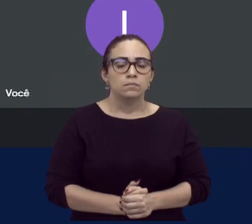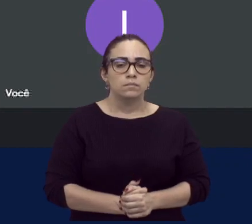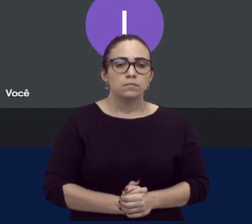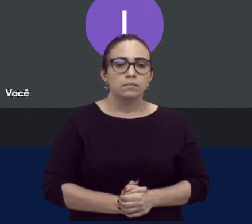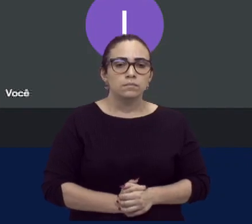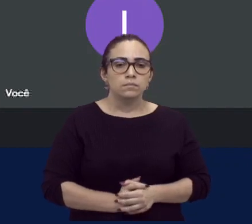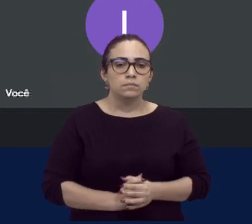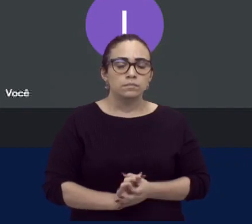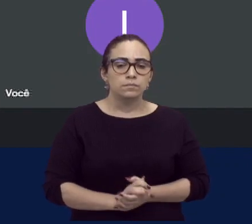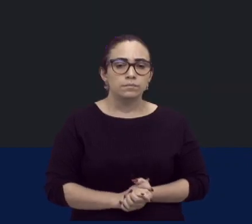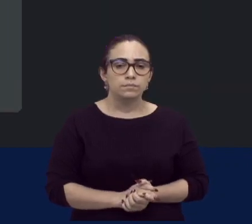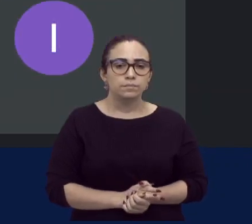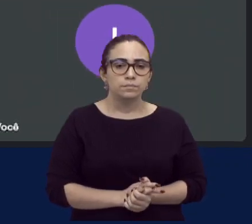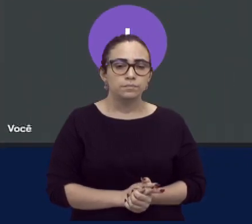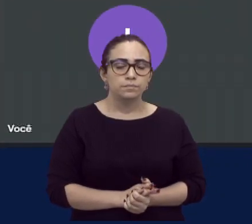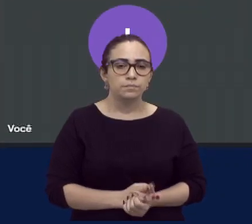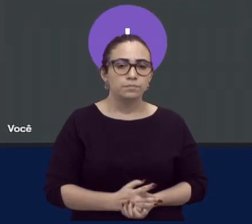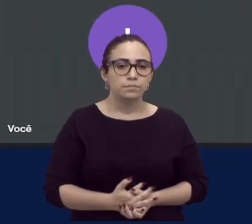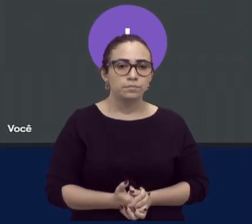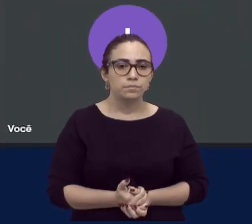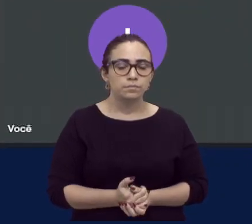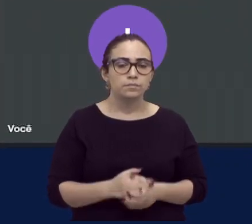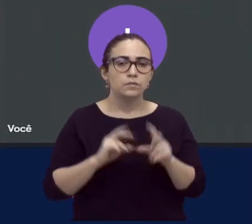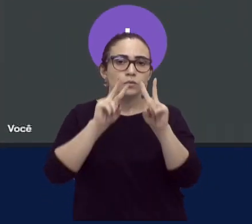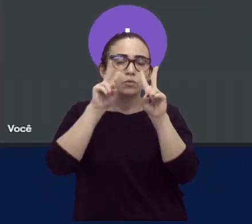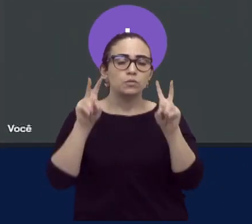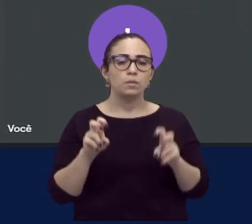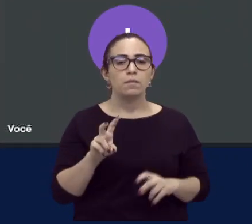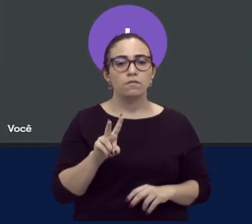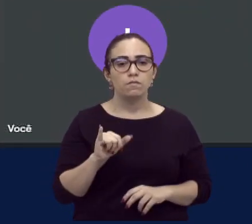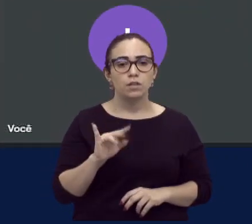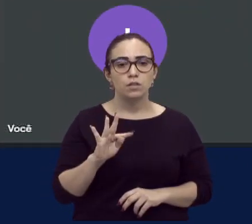Sim, sim. E aí, no caso também... Em relação à vitimização,